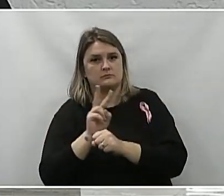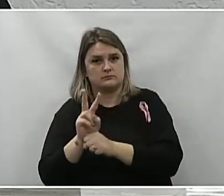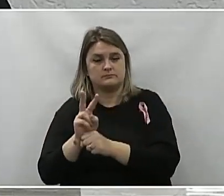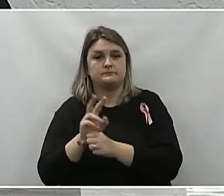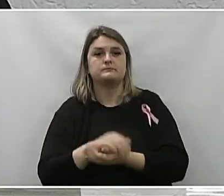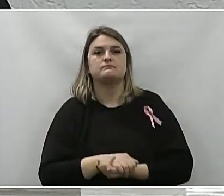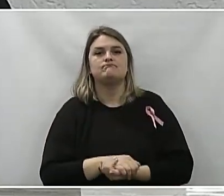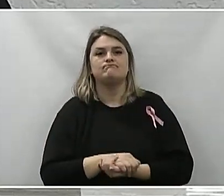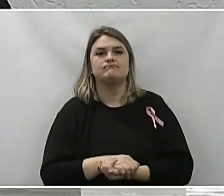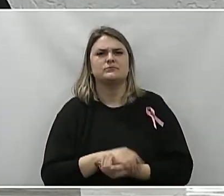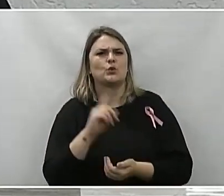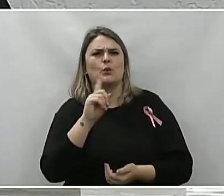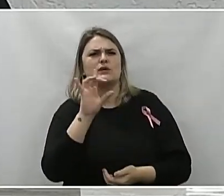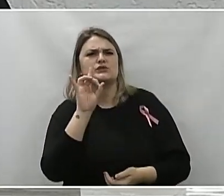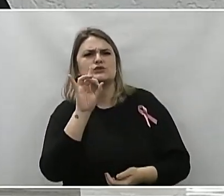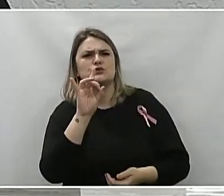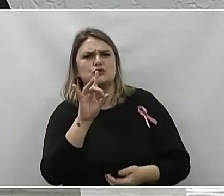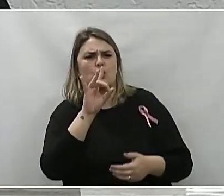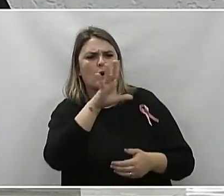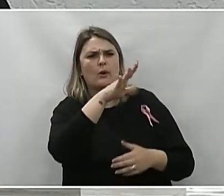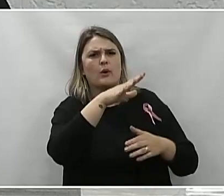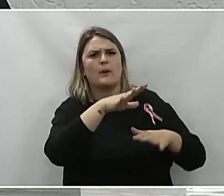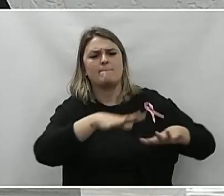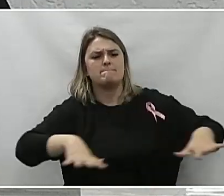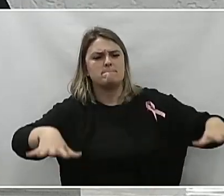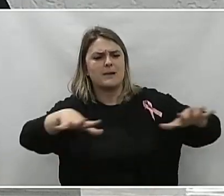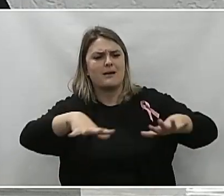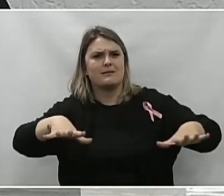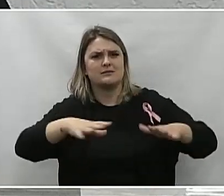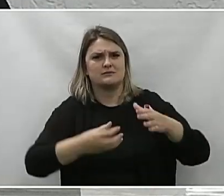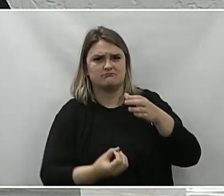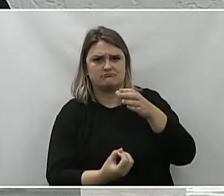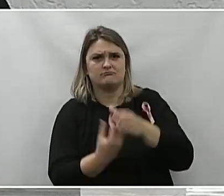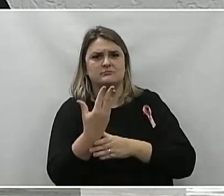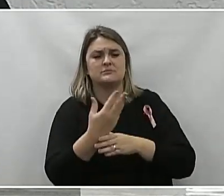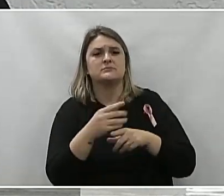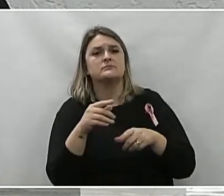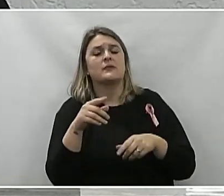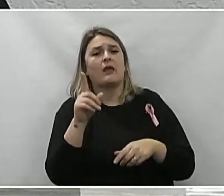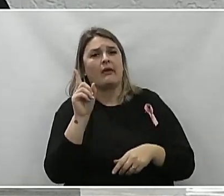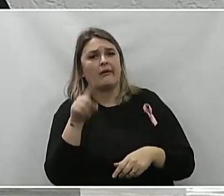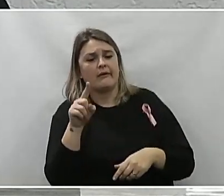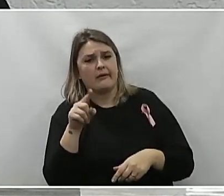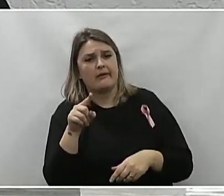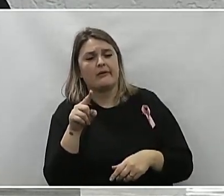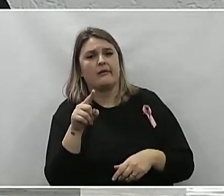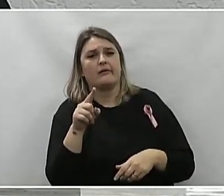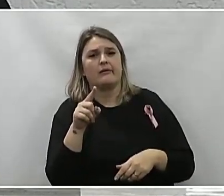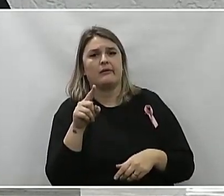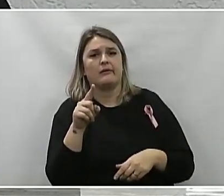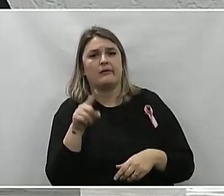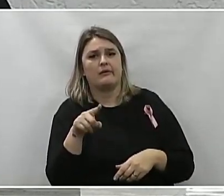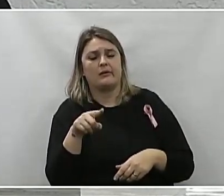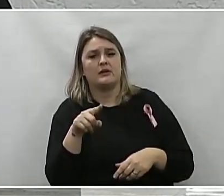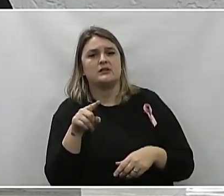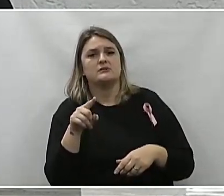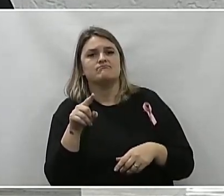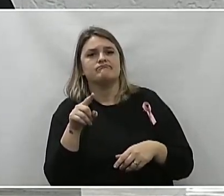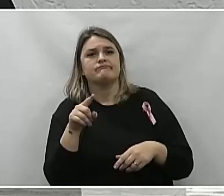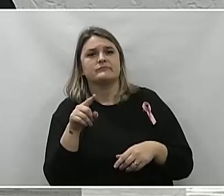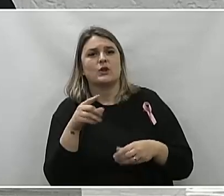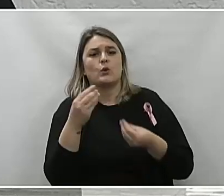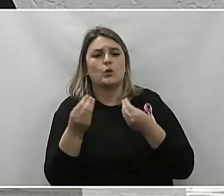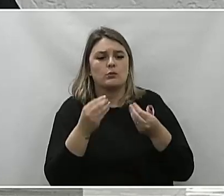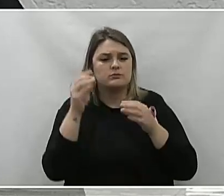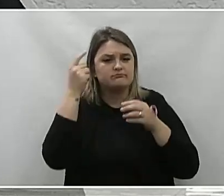não é só um parque que se pode ser construído e sim uma e sim é um instrumento